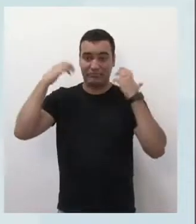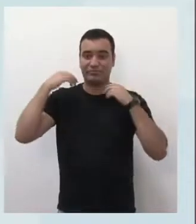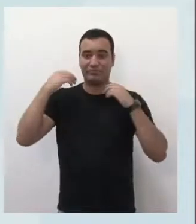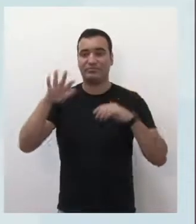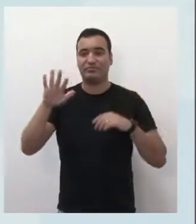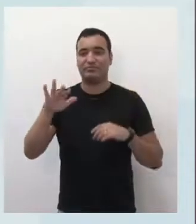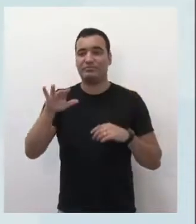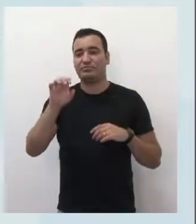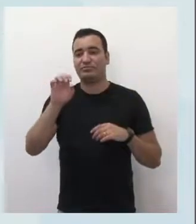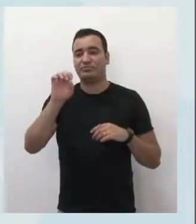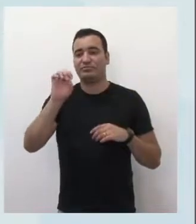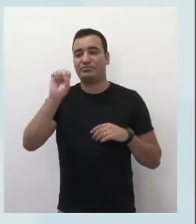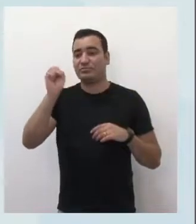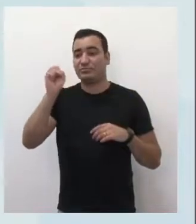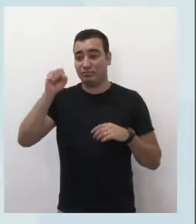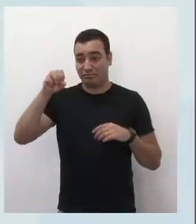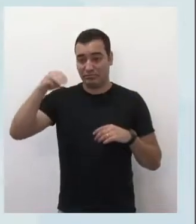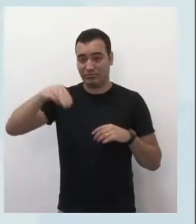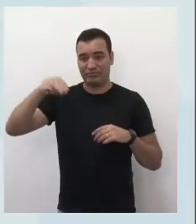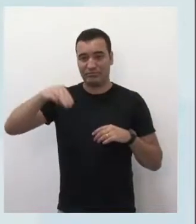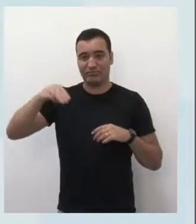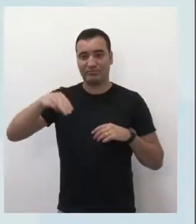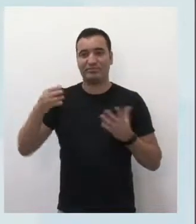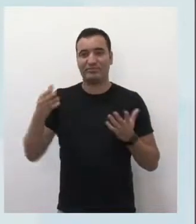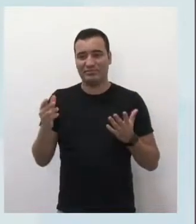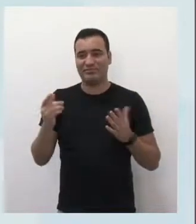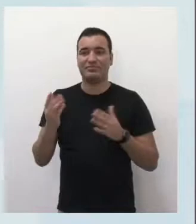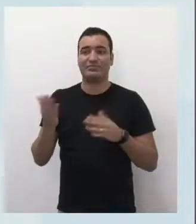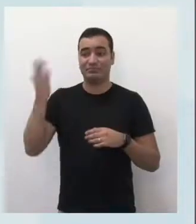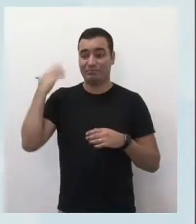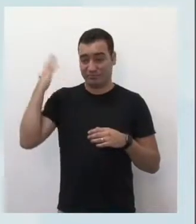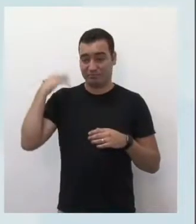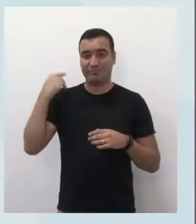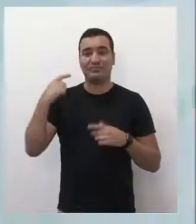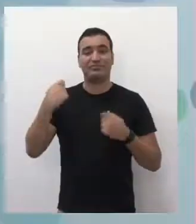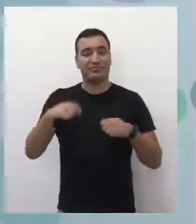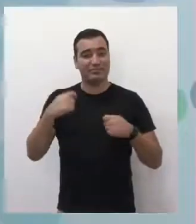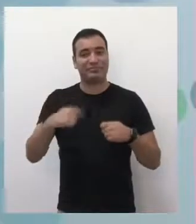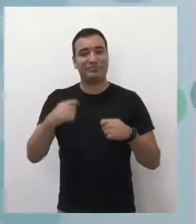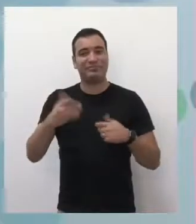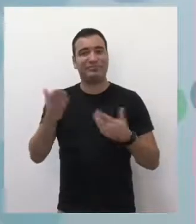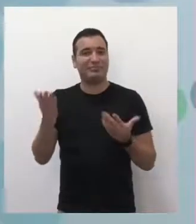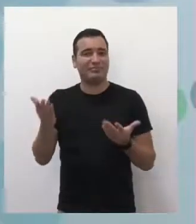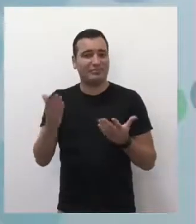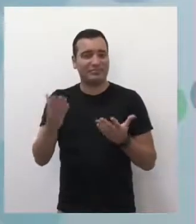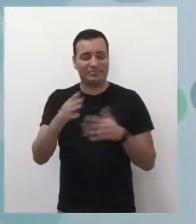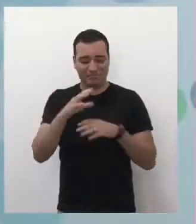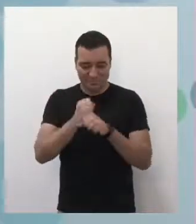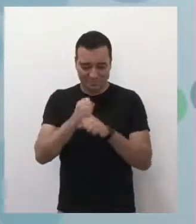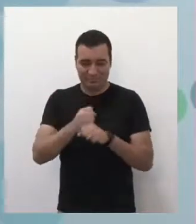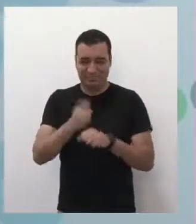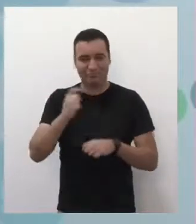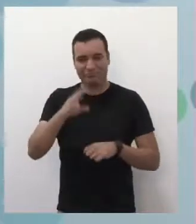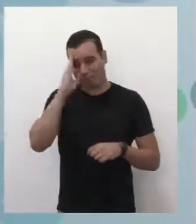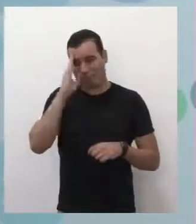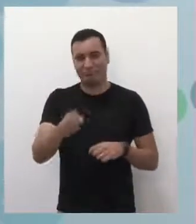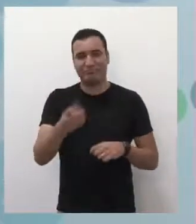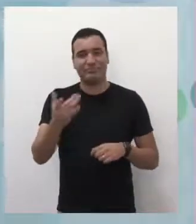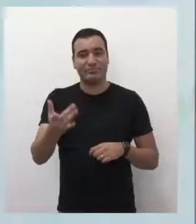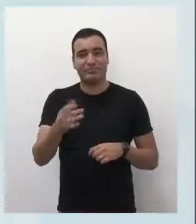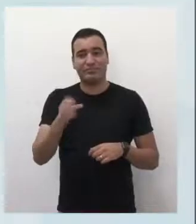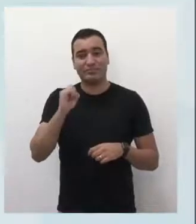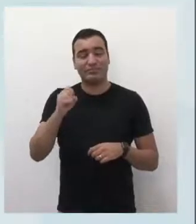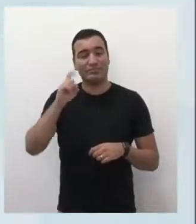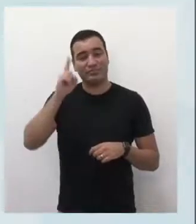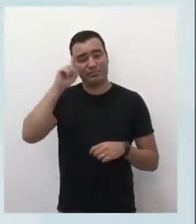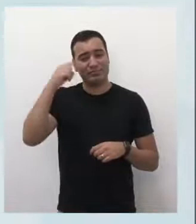minutos, ó. Agora é chique o negócio, porque antigamente a gente precisava fazer a conta na raça. Agora tem aqui ó, um banho diário de